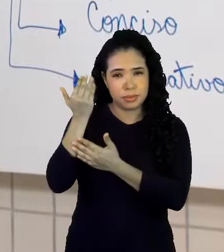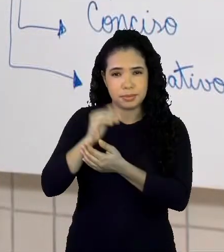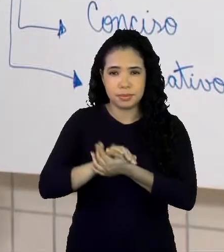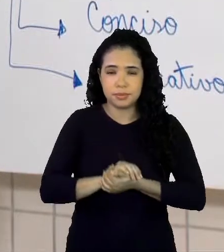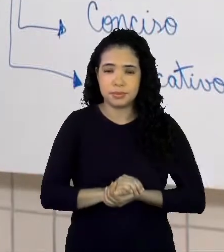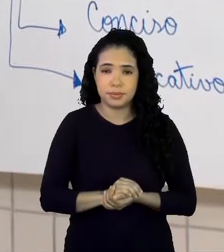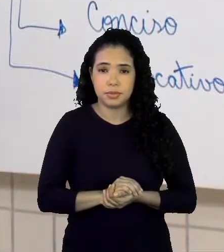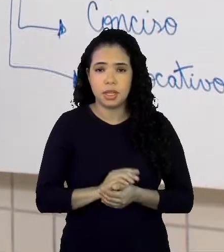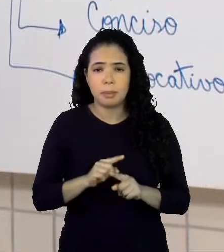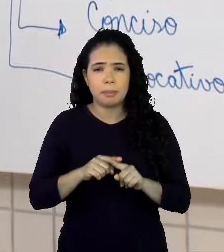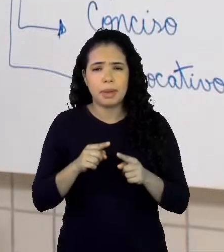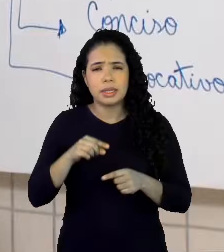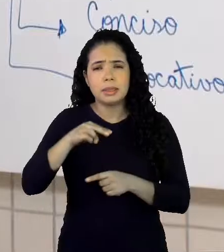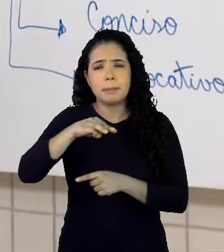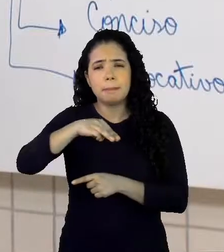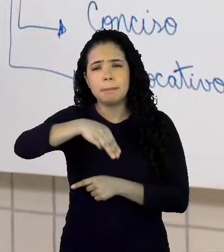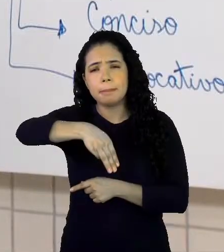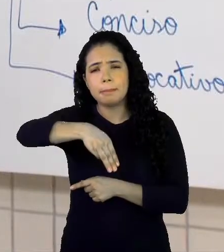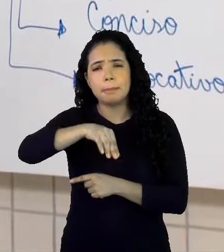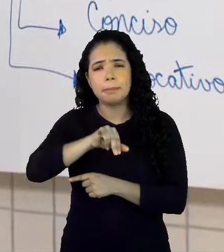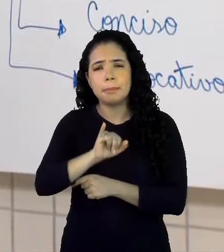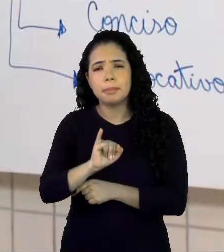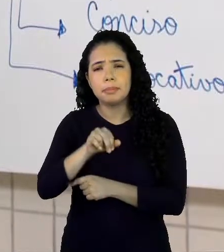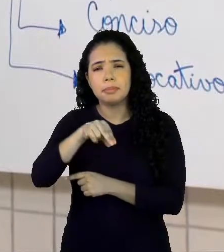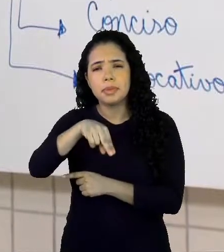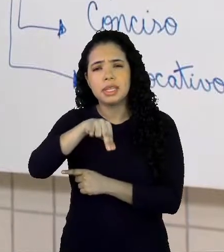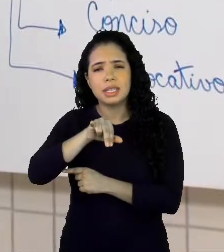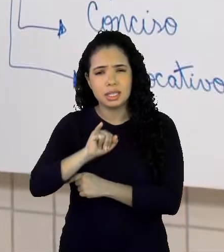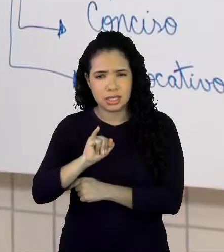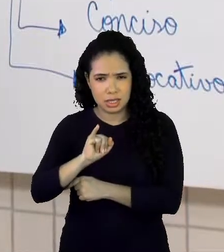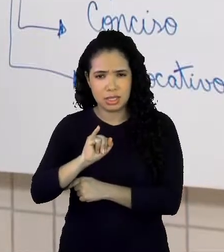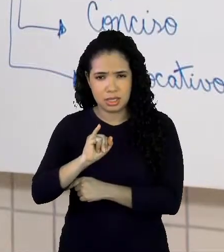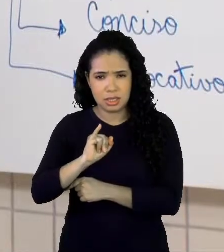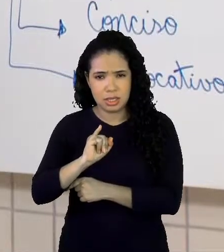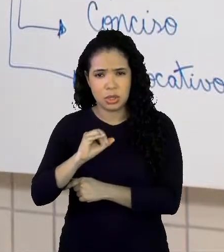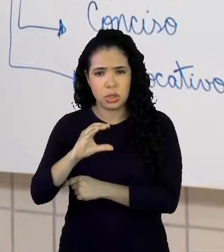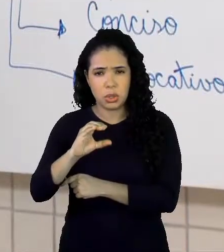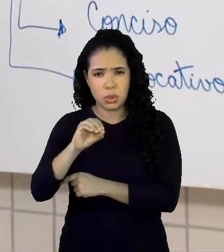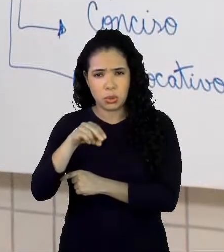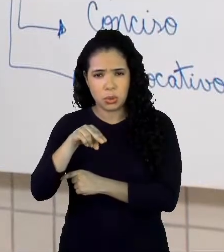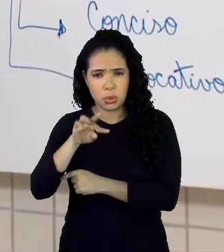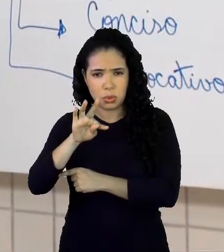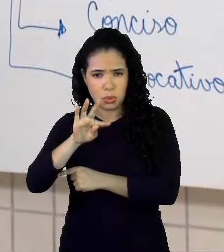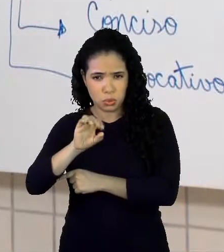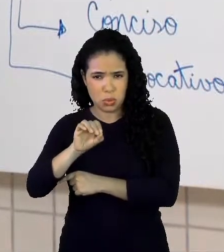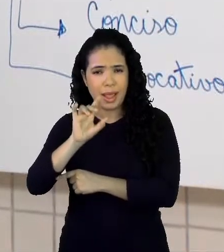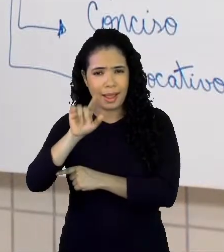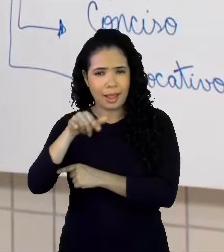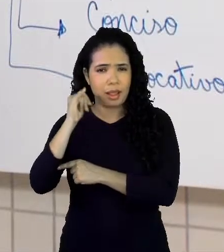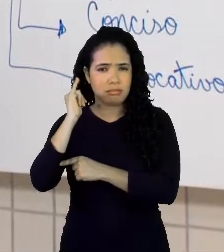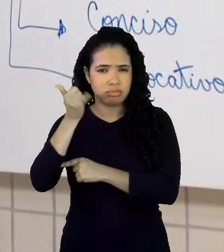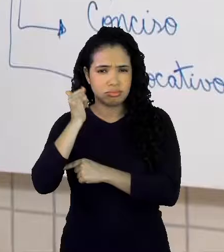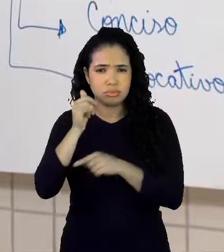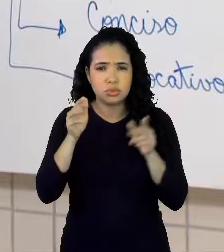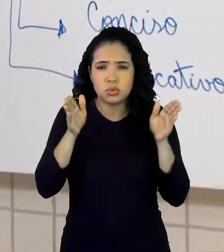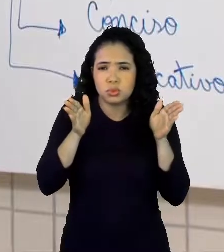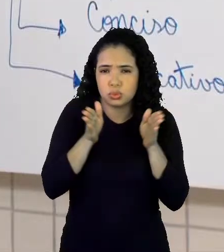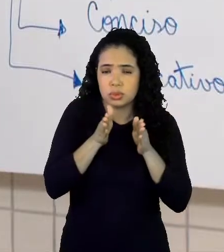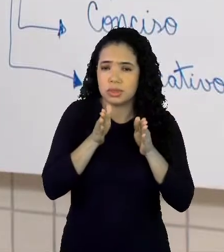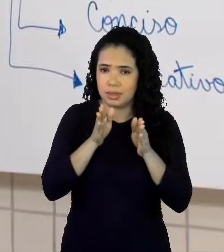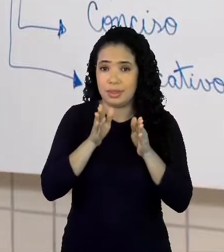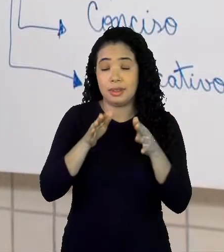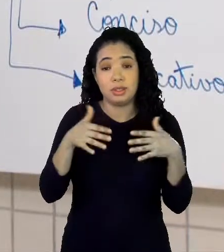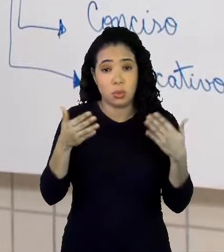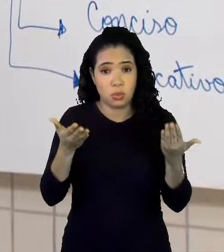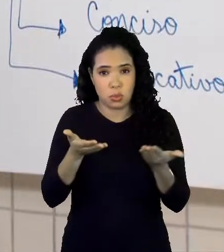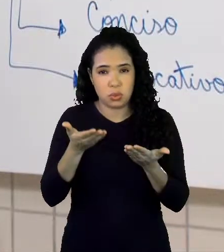e o mini-conto? Será que ele vai ter isso também? Então, é isso que a gente vai descobrir nessa aula de hoje, certo? Então, vamos ver